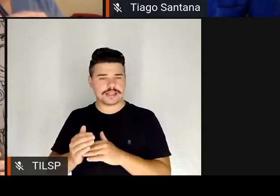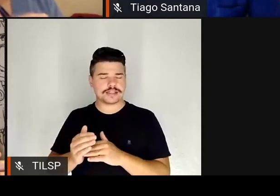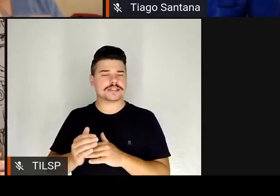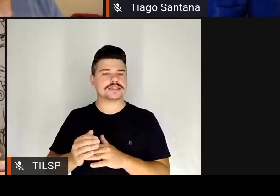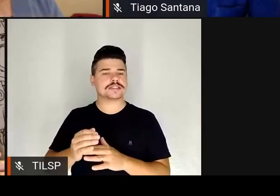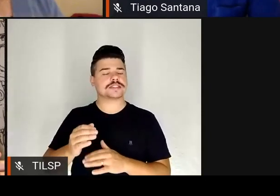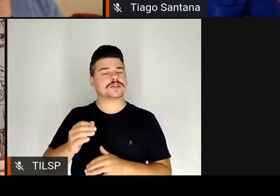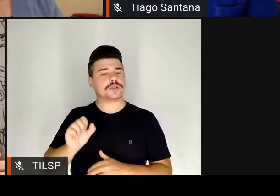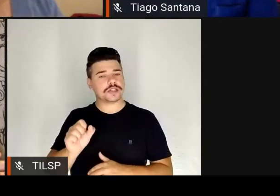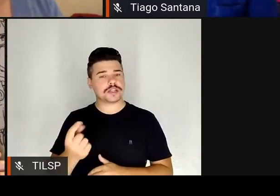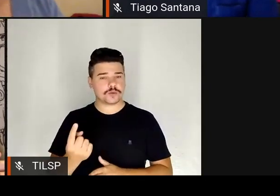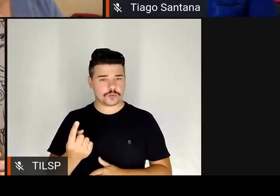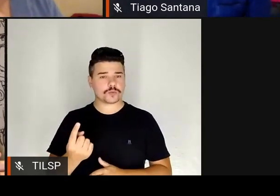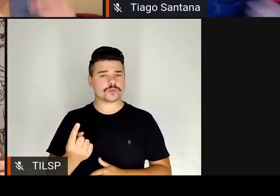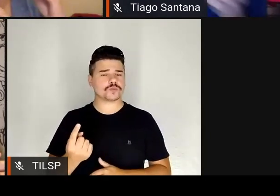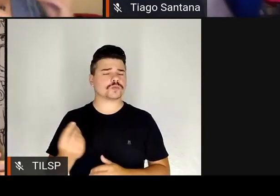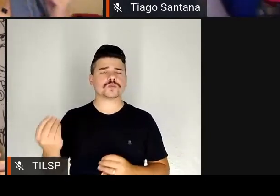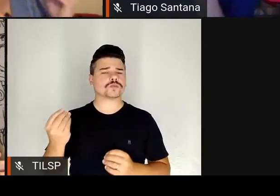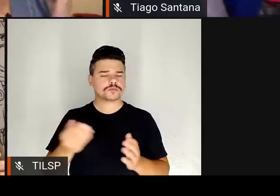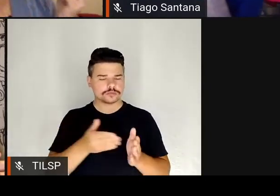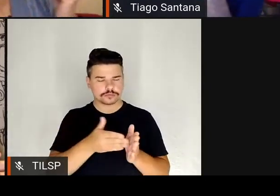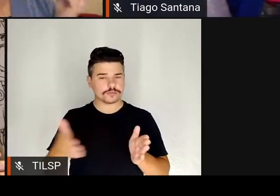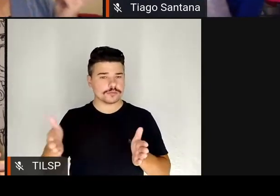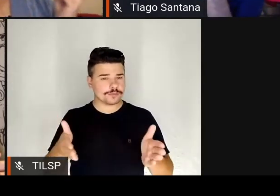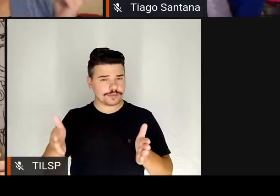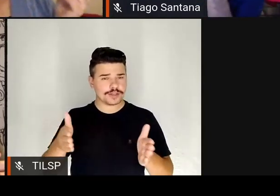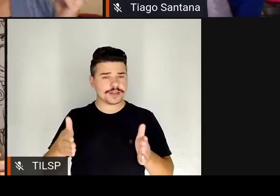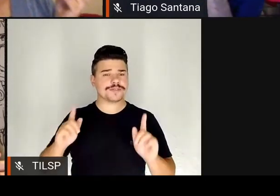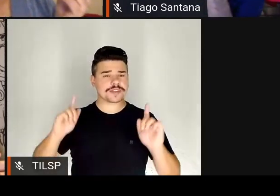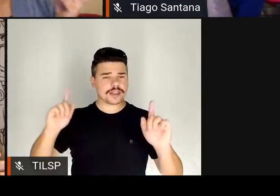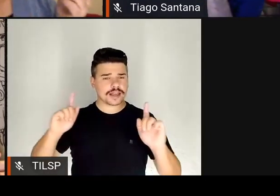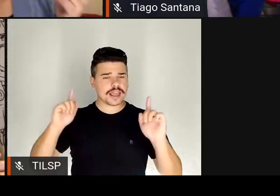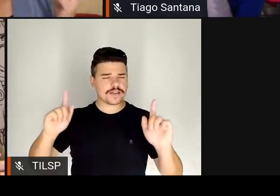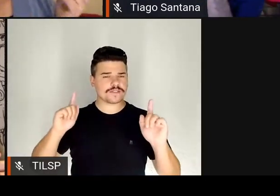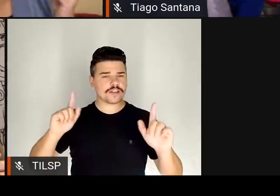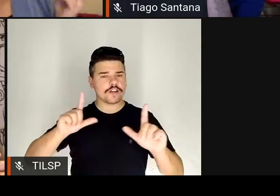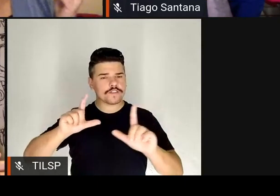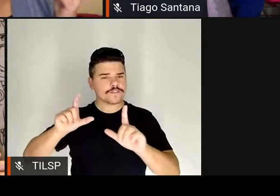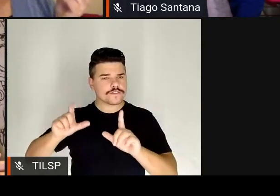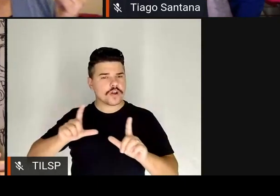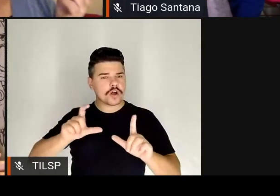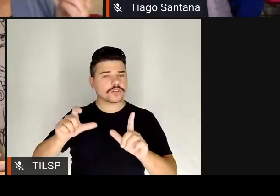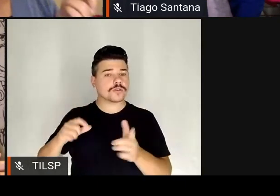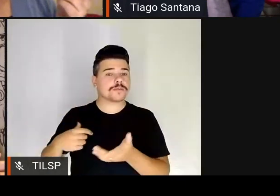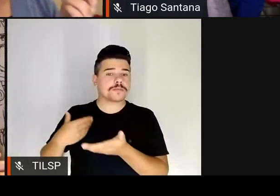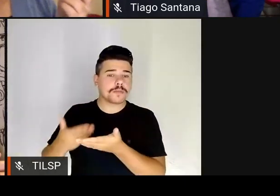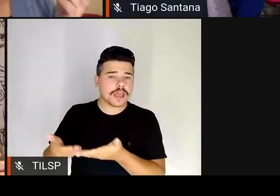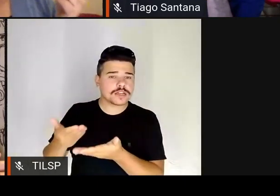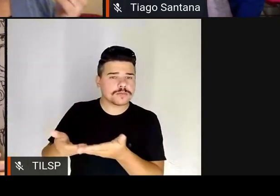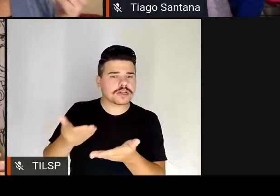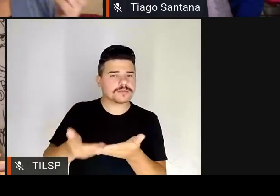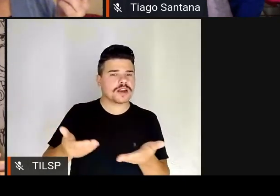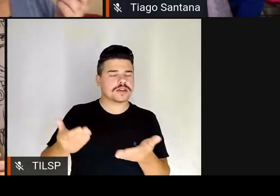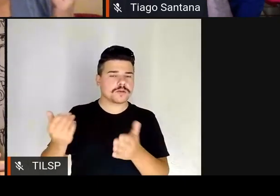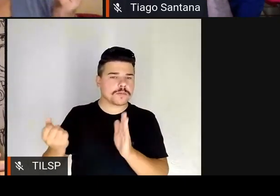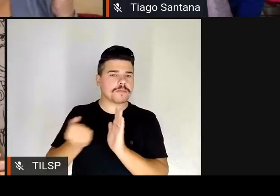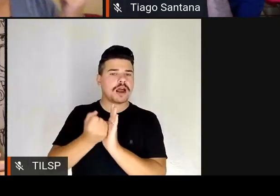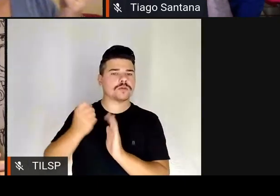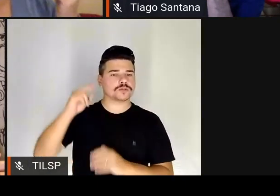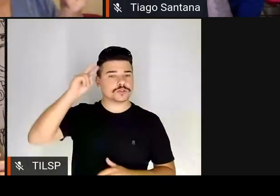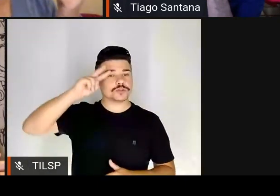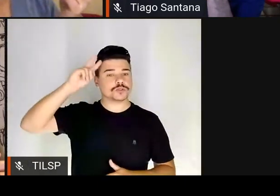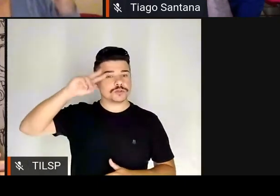Então, é, como que é, a gente perde um pouco o sentido histórico,